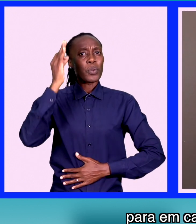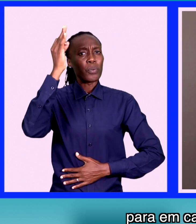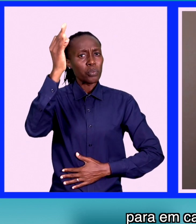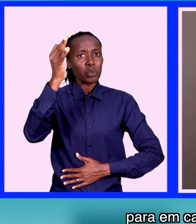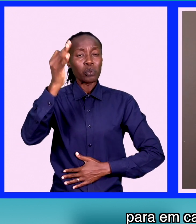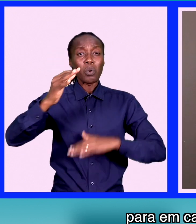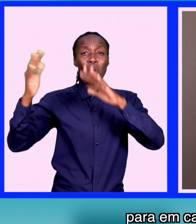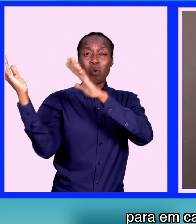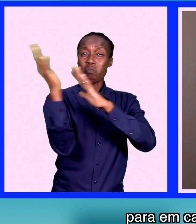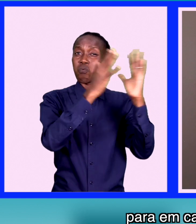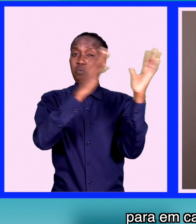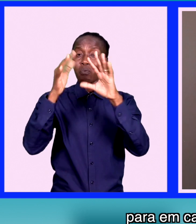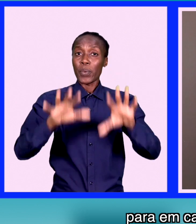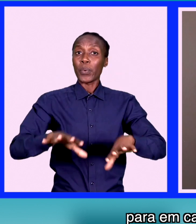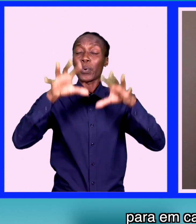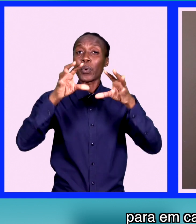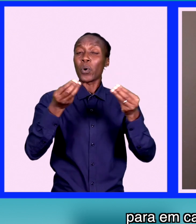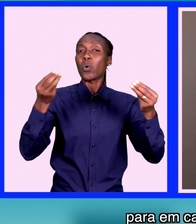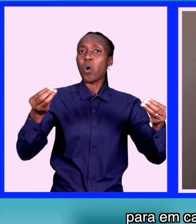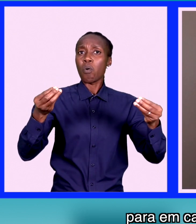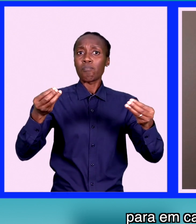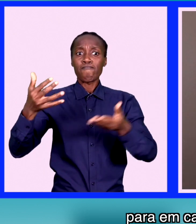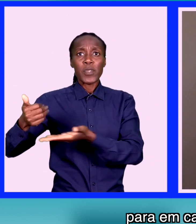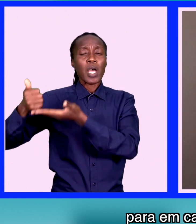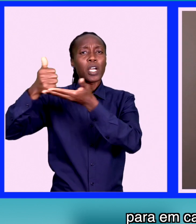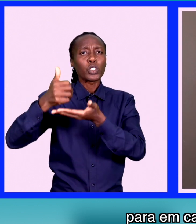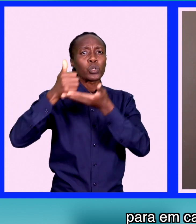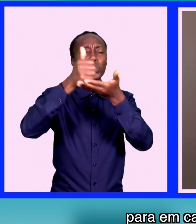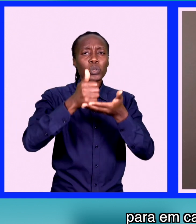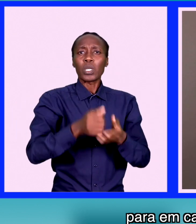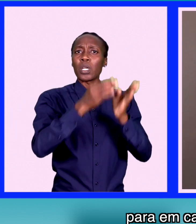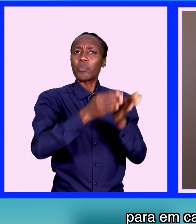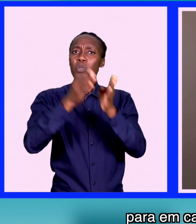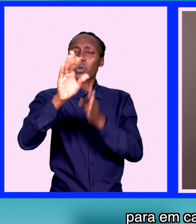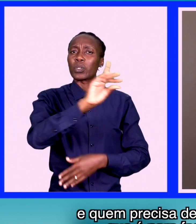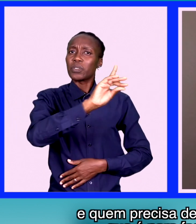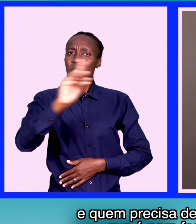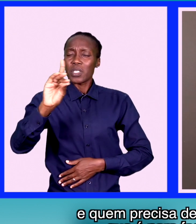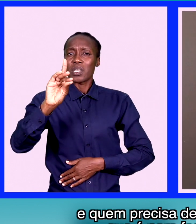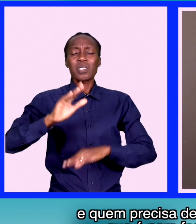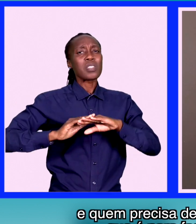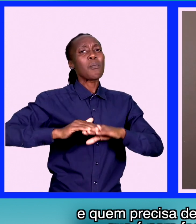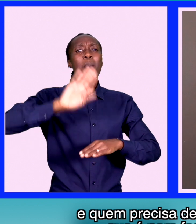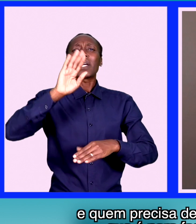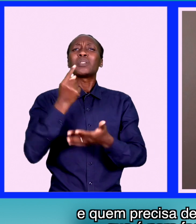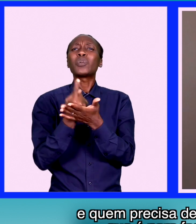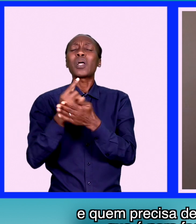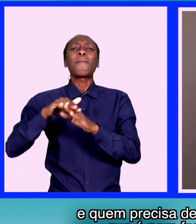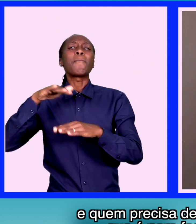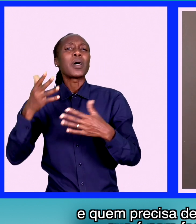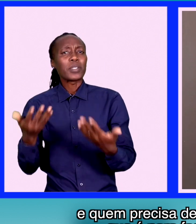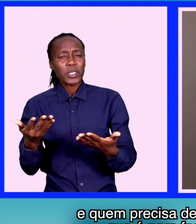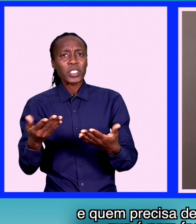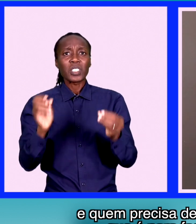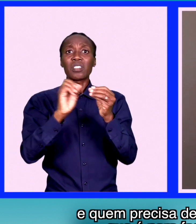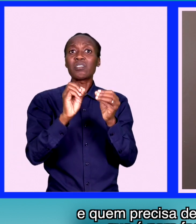haver emergência, saber localizar as pessoas com deficiência e quem precisa de